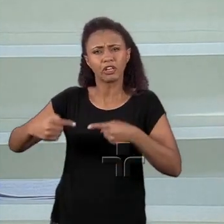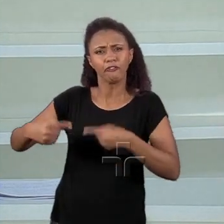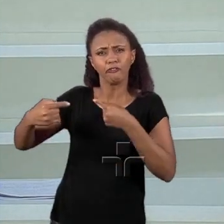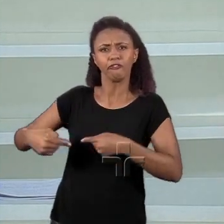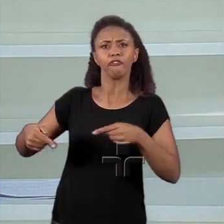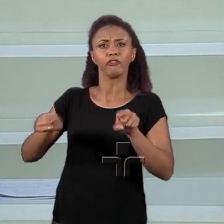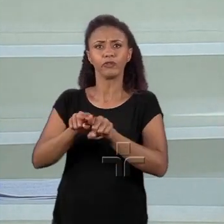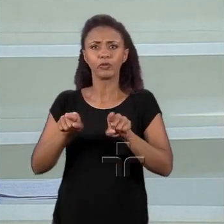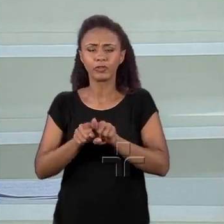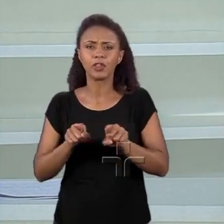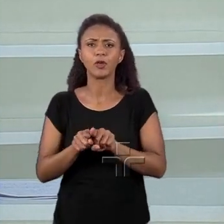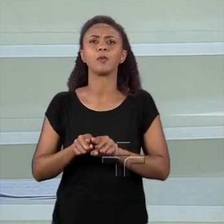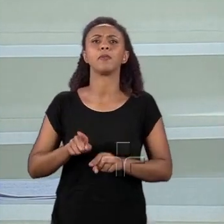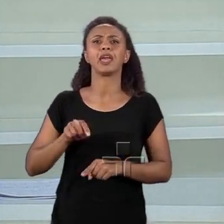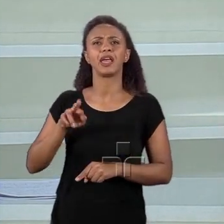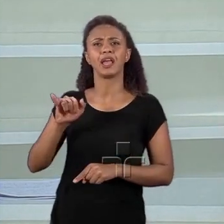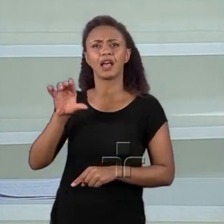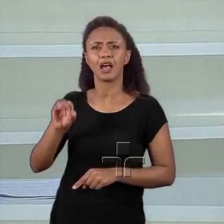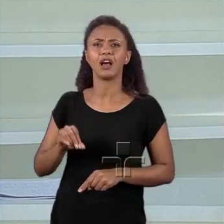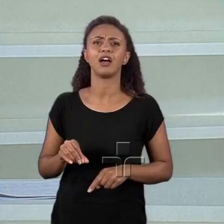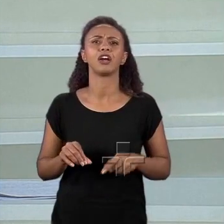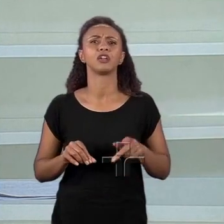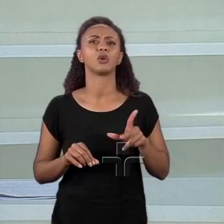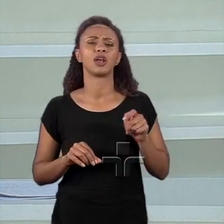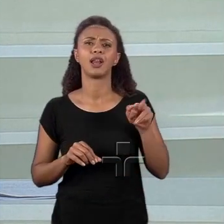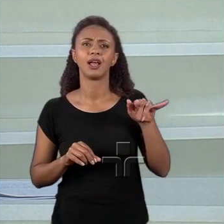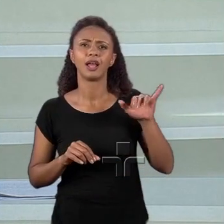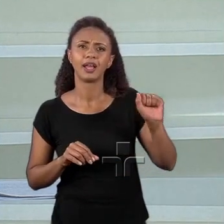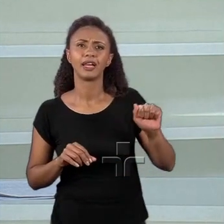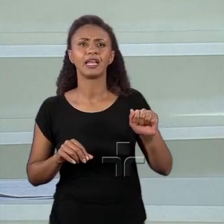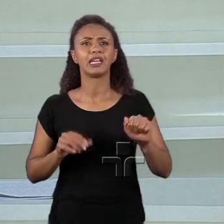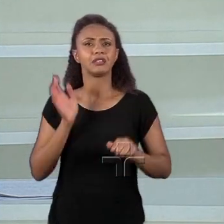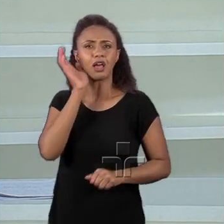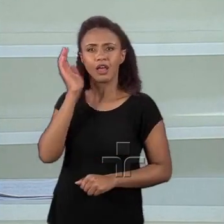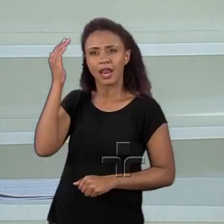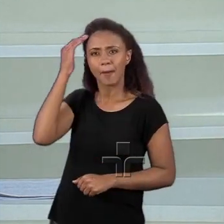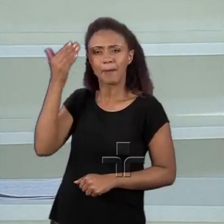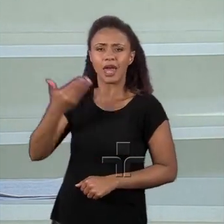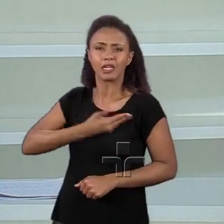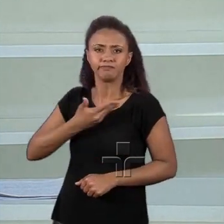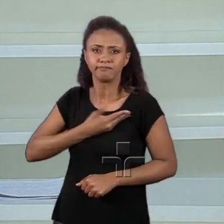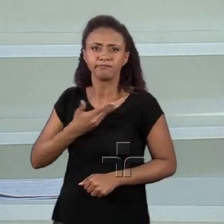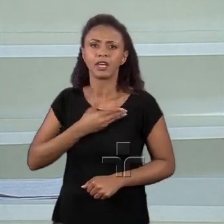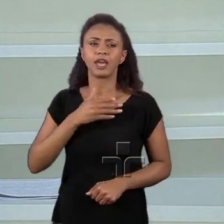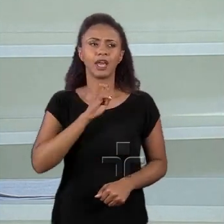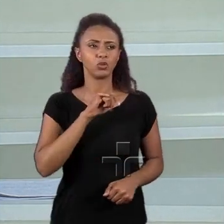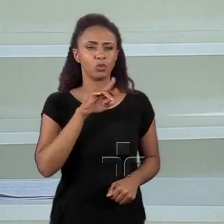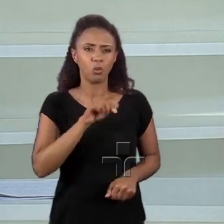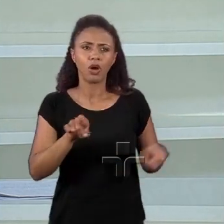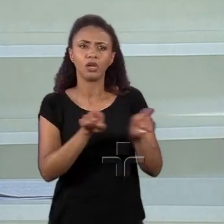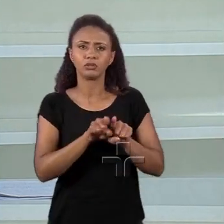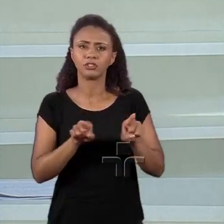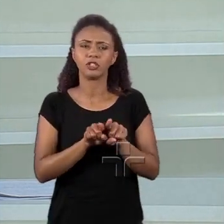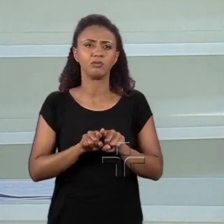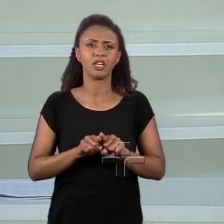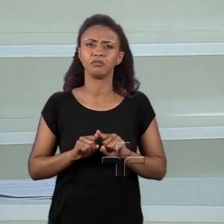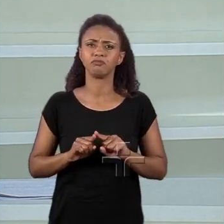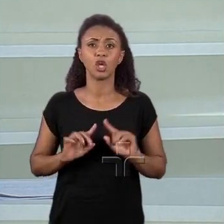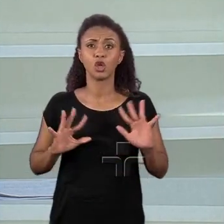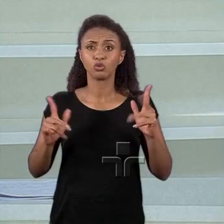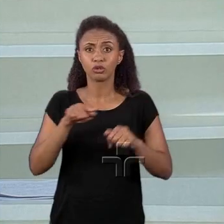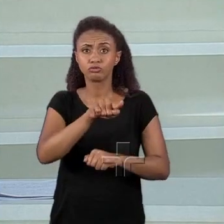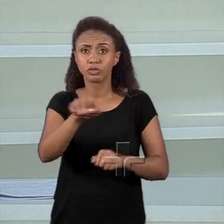Ricardo Lessa e Clarissa, Ana Amélia, minha querida colega senadora, Eduardo Jorge, enfim, a todos os